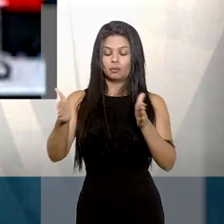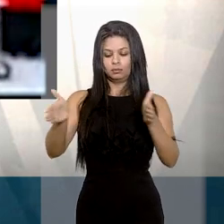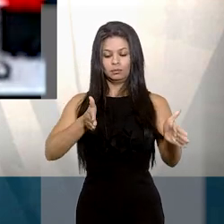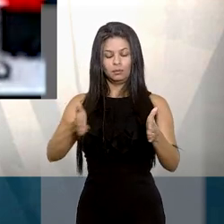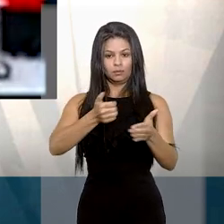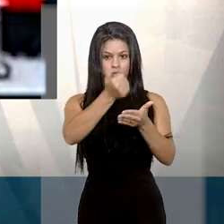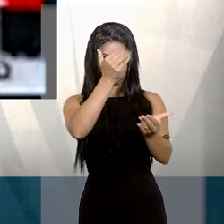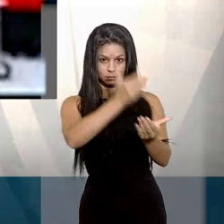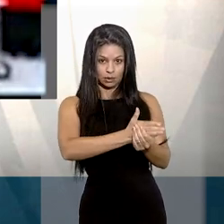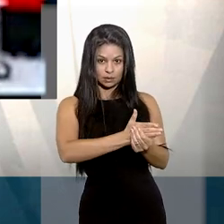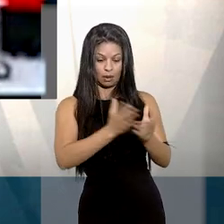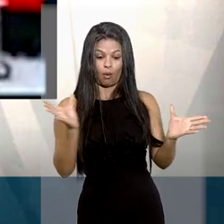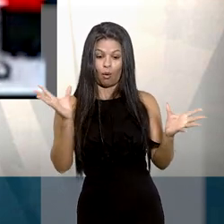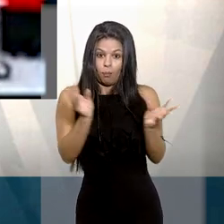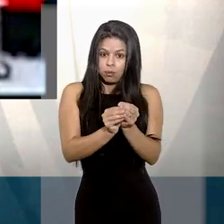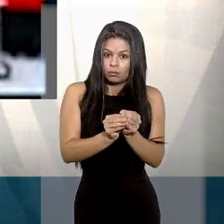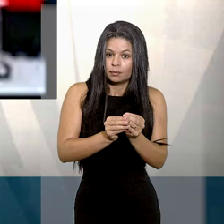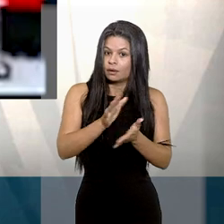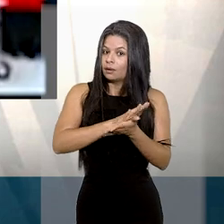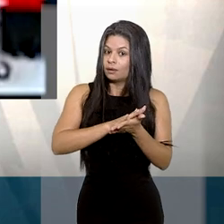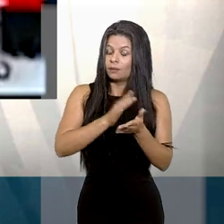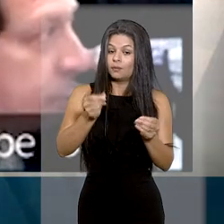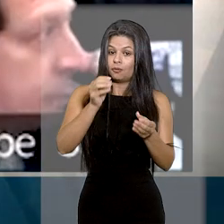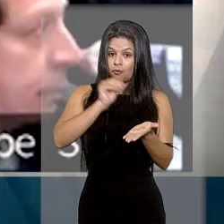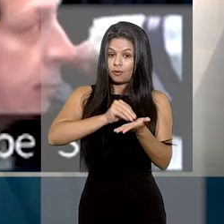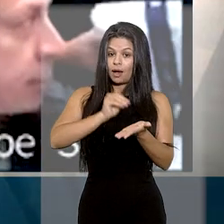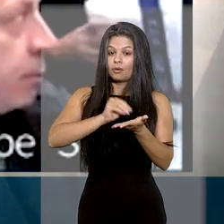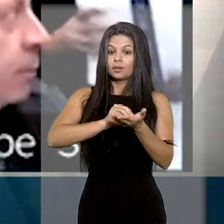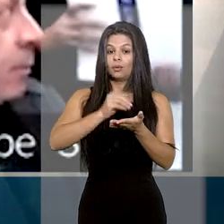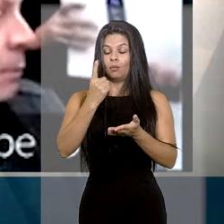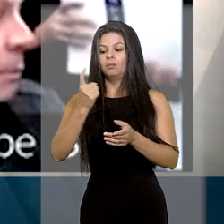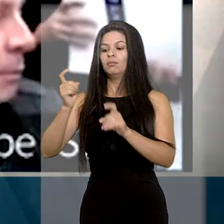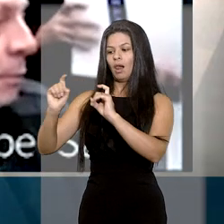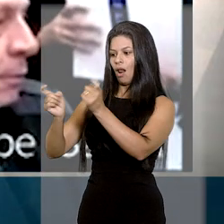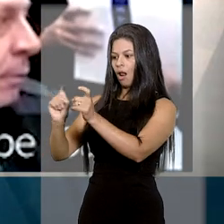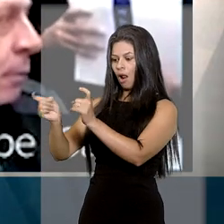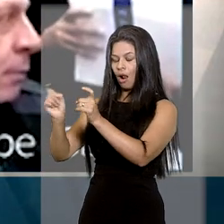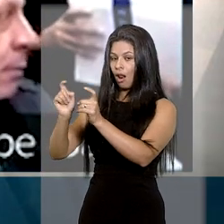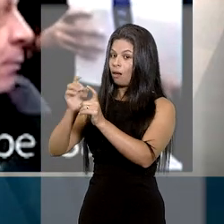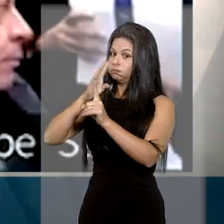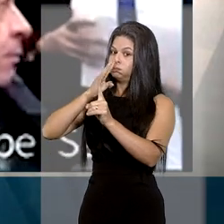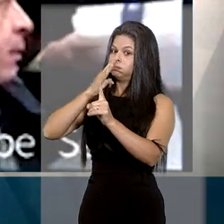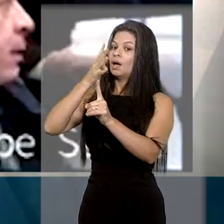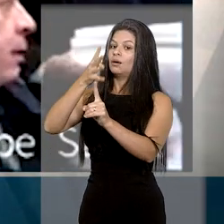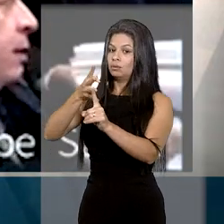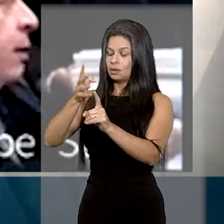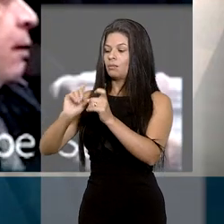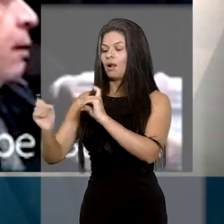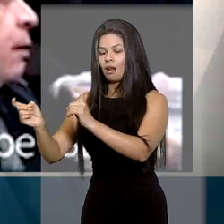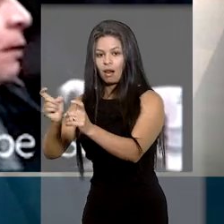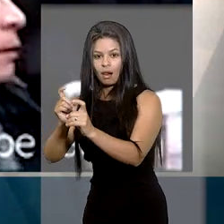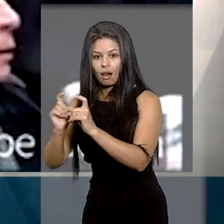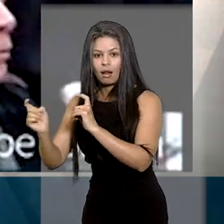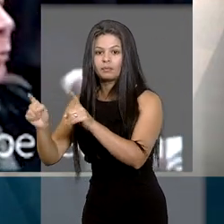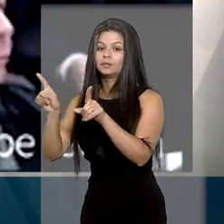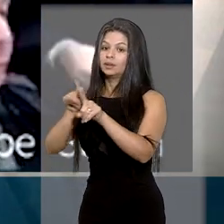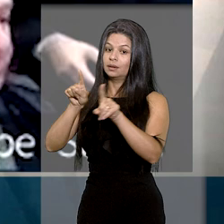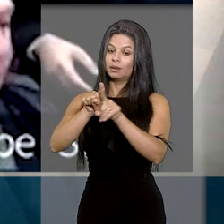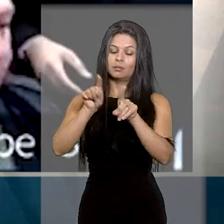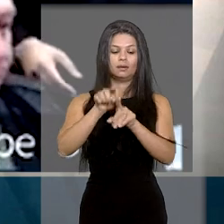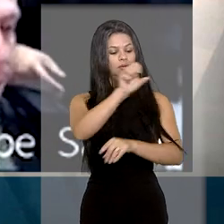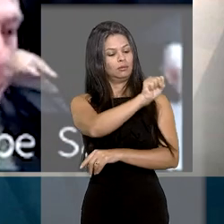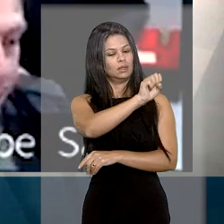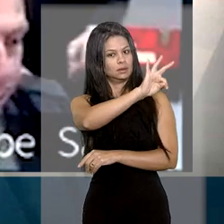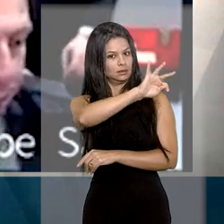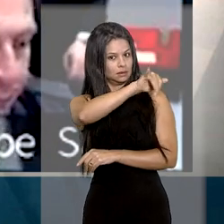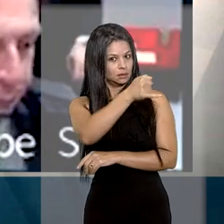processual ainda não tenha sido concluída falta apenas o interrogatório dos acusados o que recomenda que seja mantida a competência